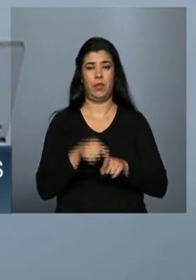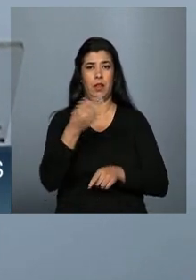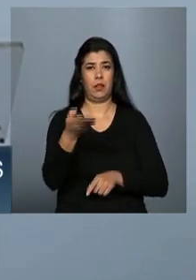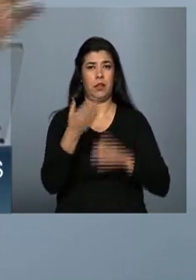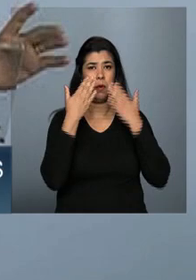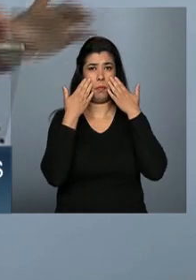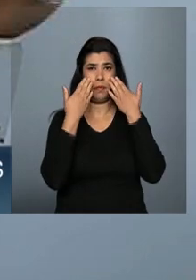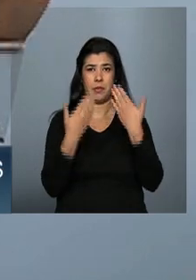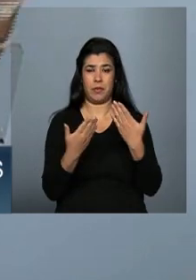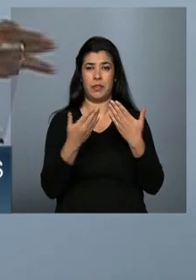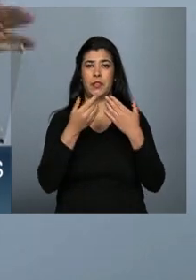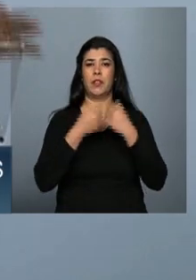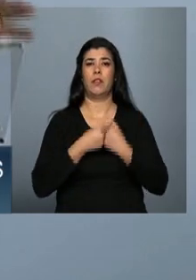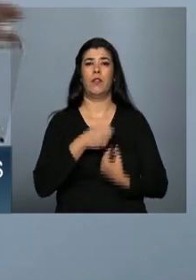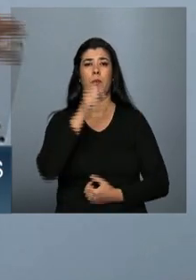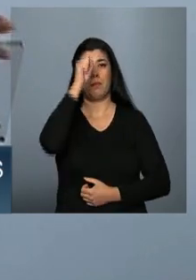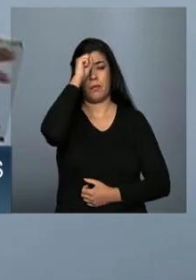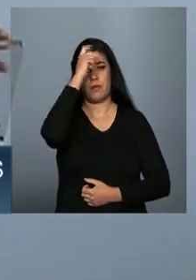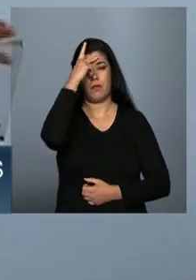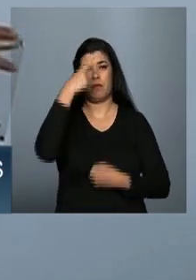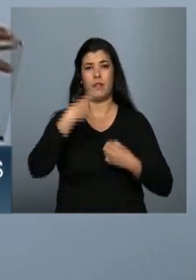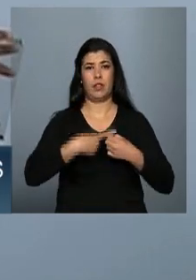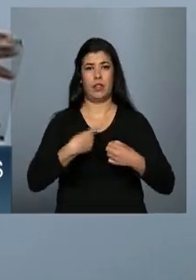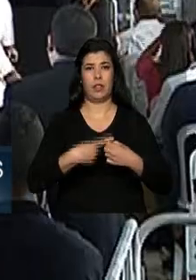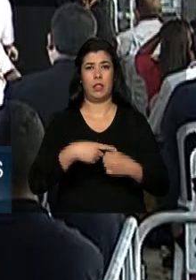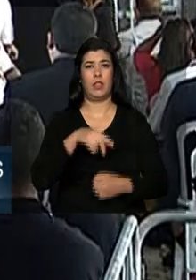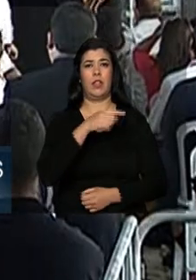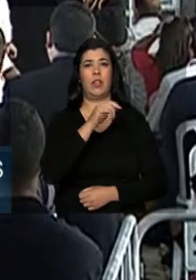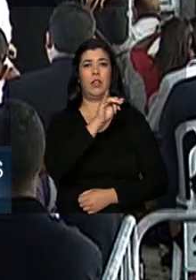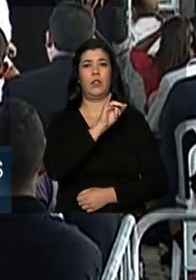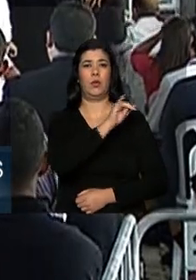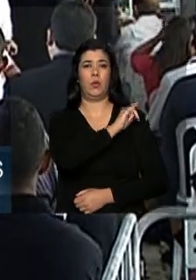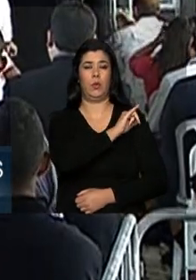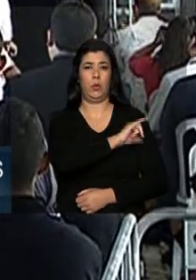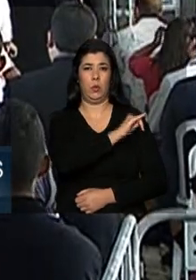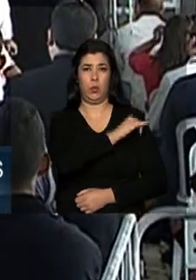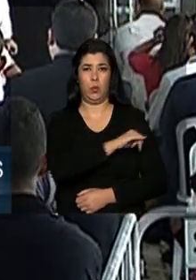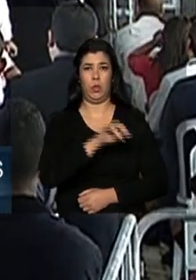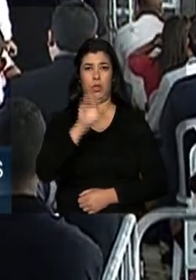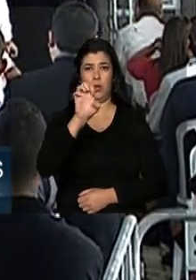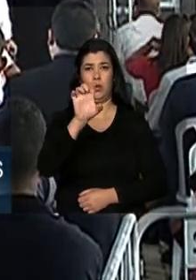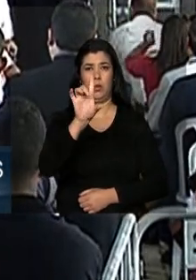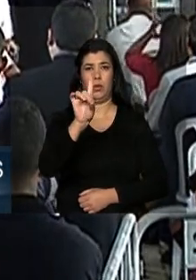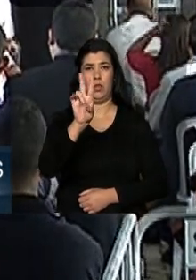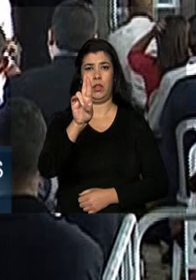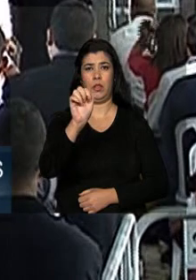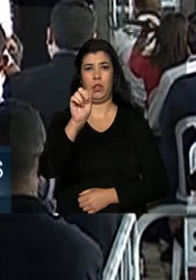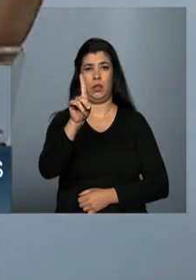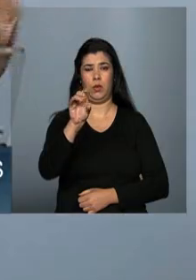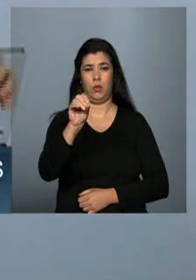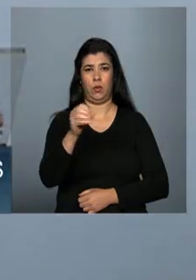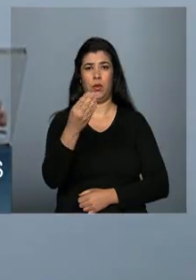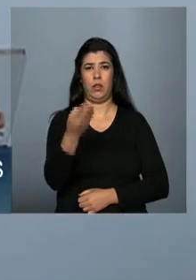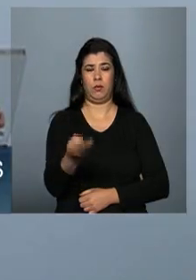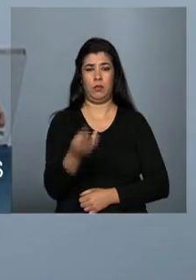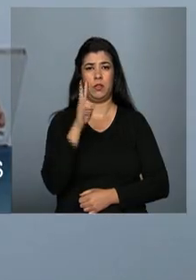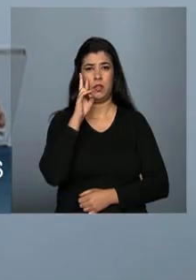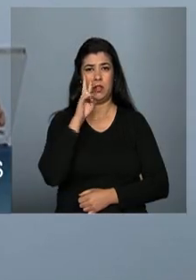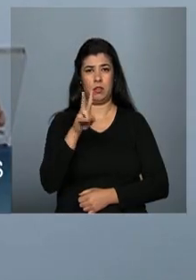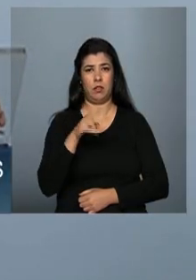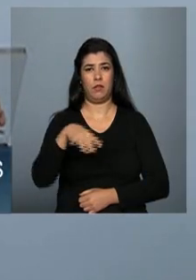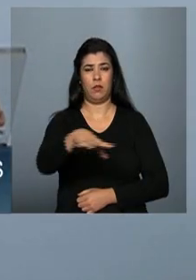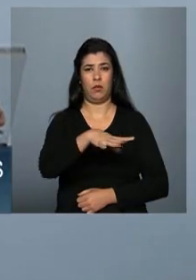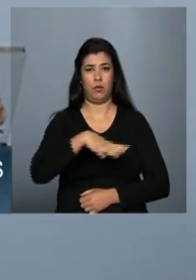o prefeito do Rio de Janeiro, Eduardo Paes. As unidades habitacionais ficam nos condomínios